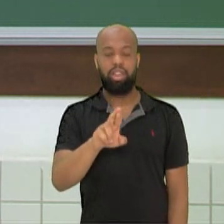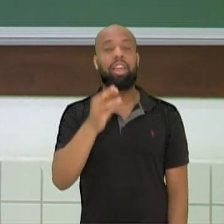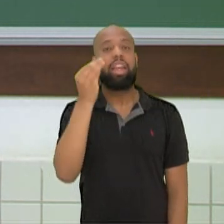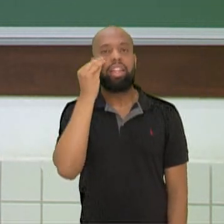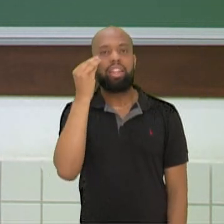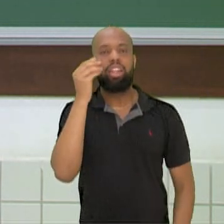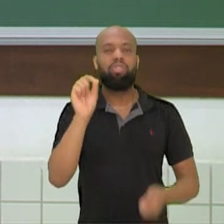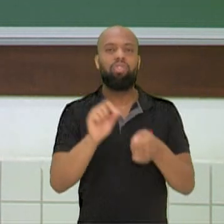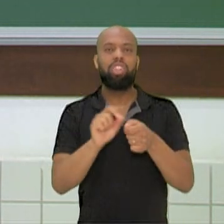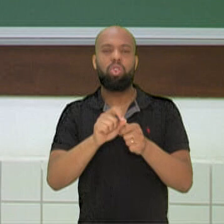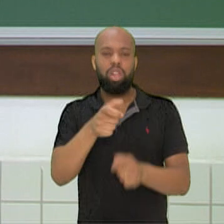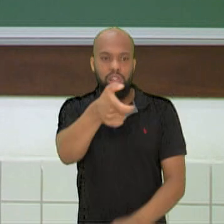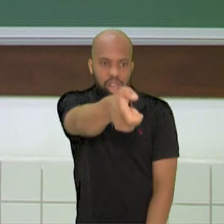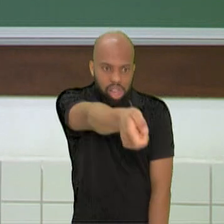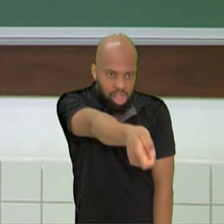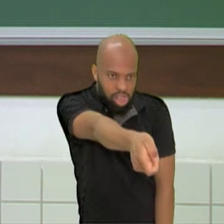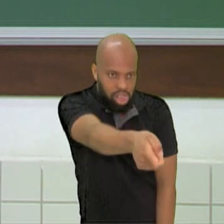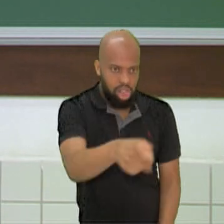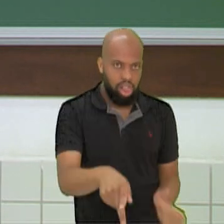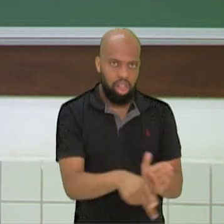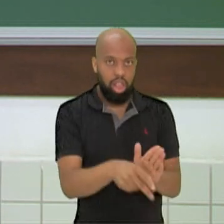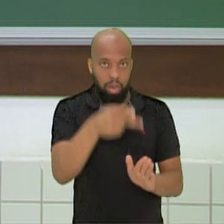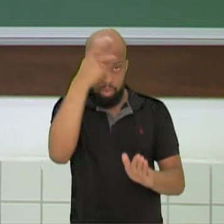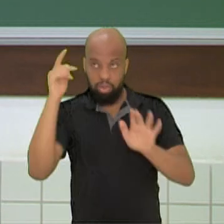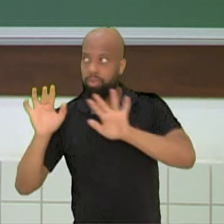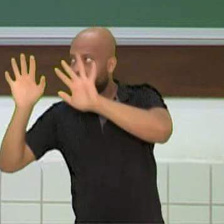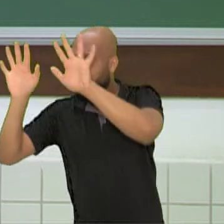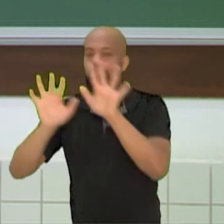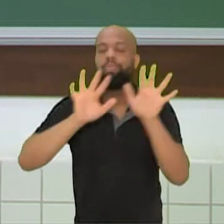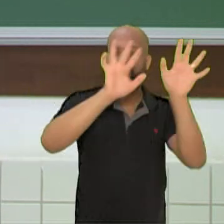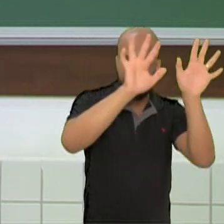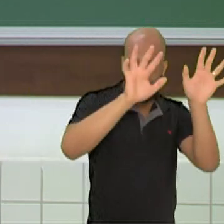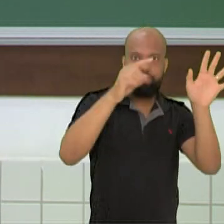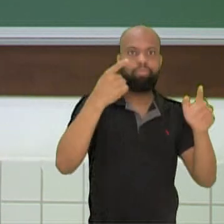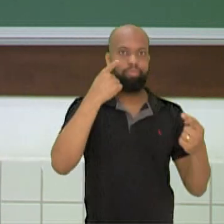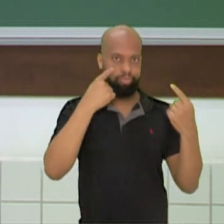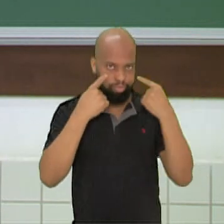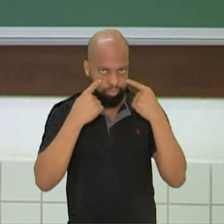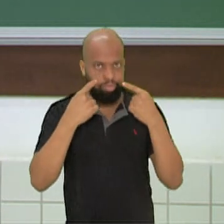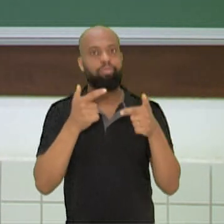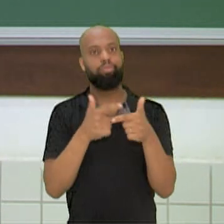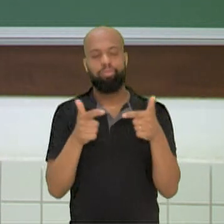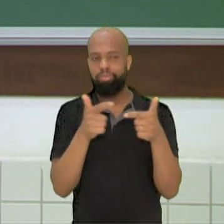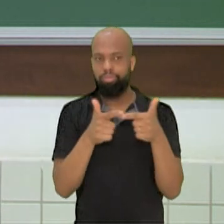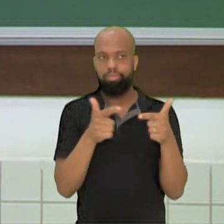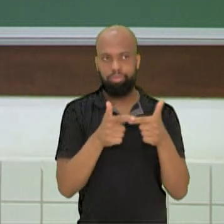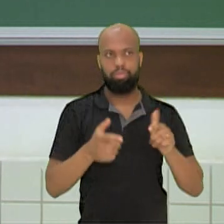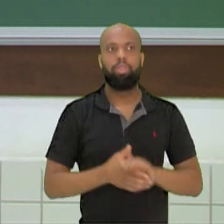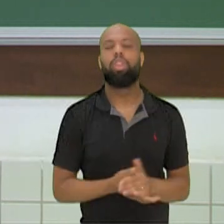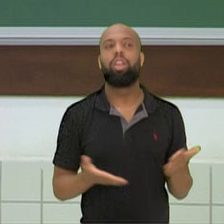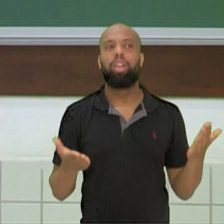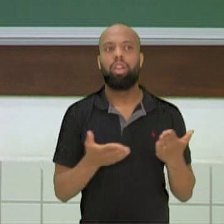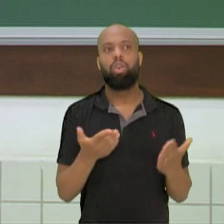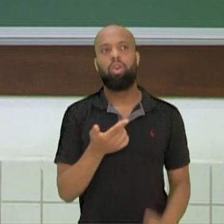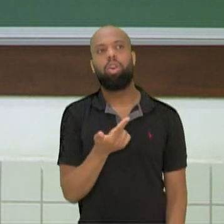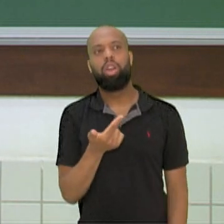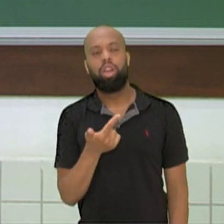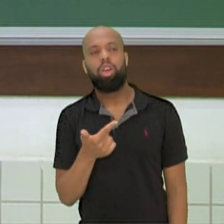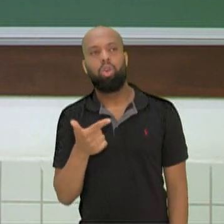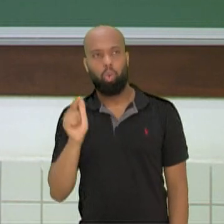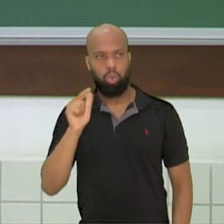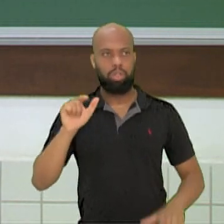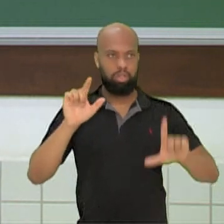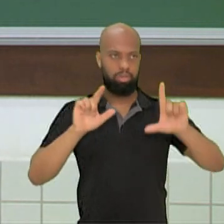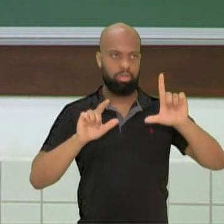dos goleiros, então até para estar prejudicando a visão. Então, olha o tamanho da complicação que tem aí. Então, vamos aí à nossa próxima tela. Então, eu